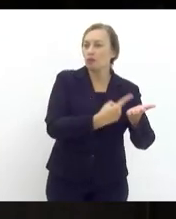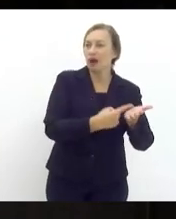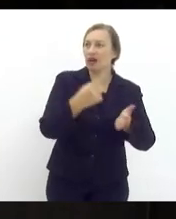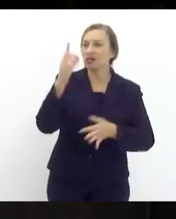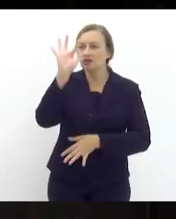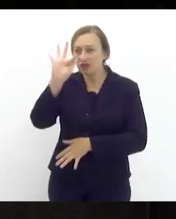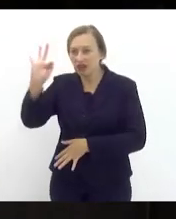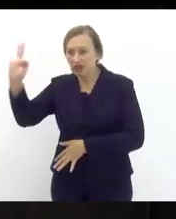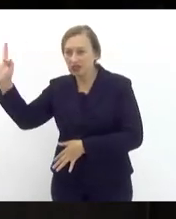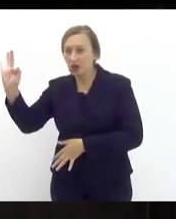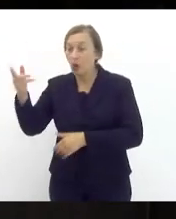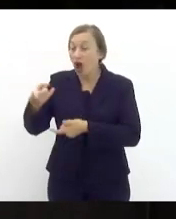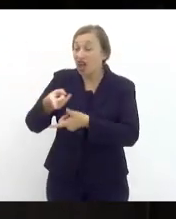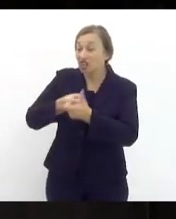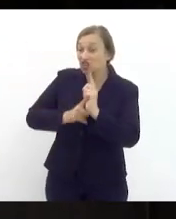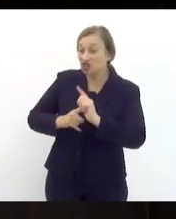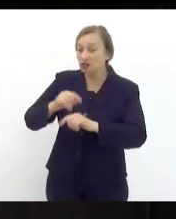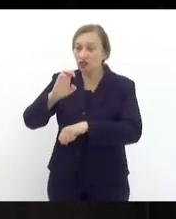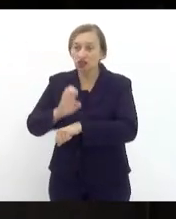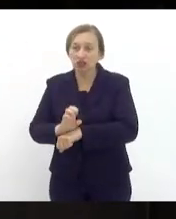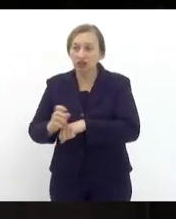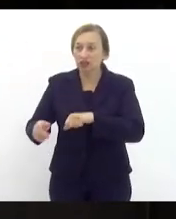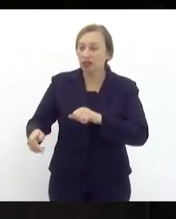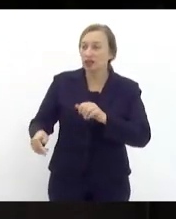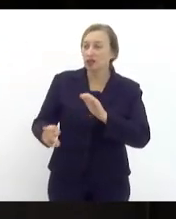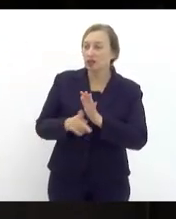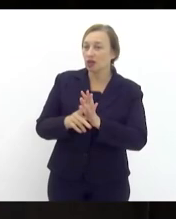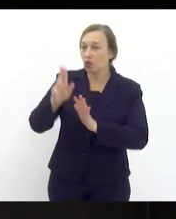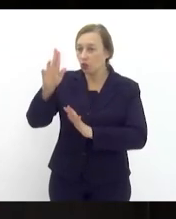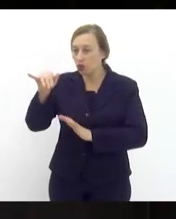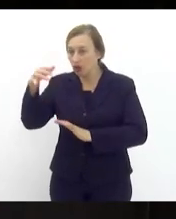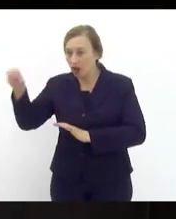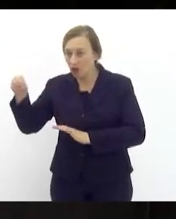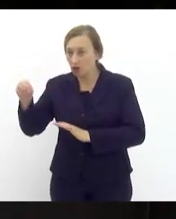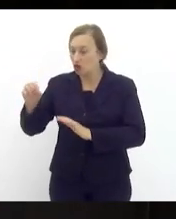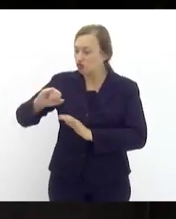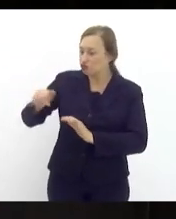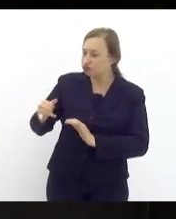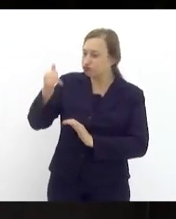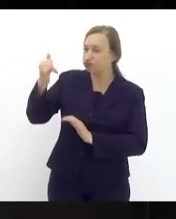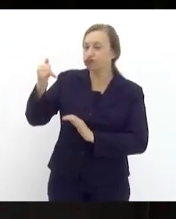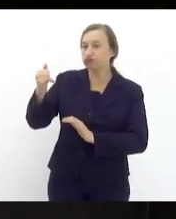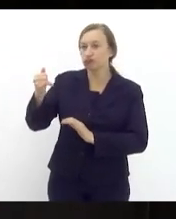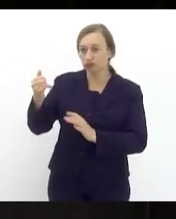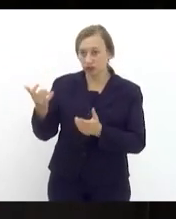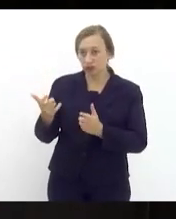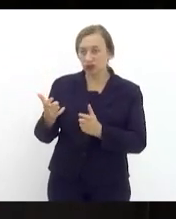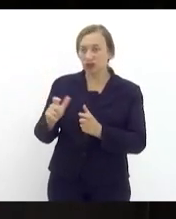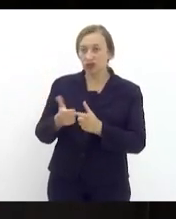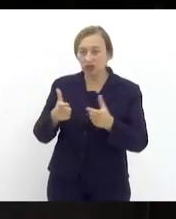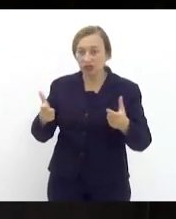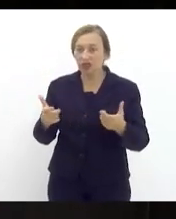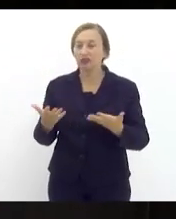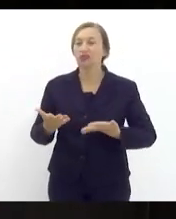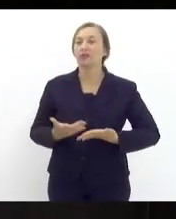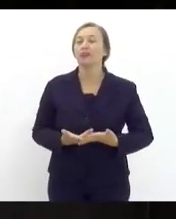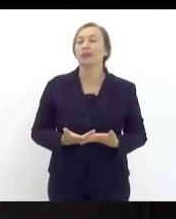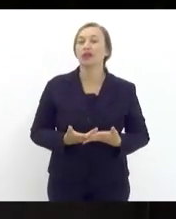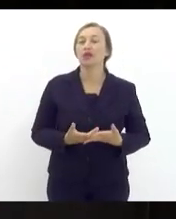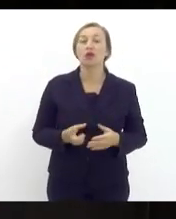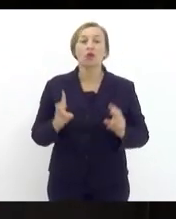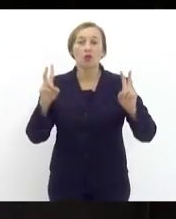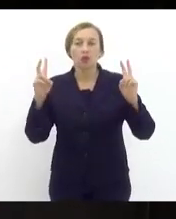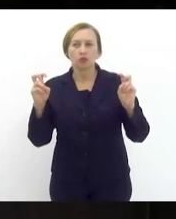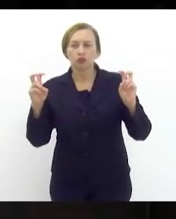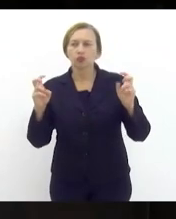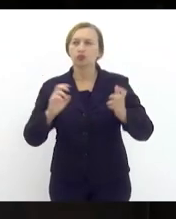a dívida do estado com união e os juros habitantes que são cobrados questão